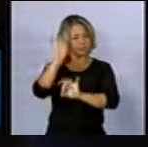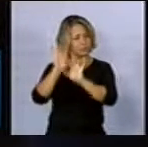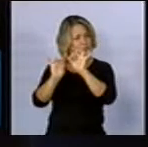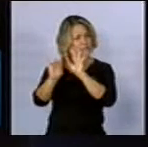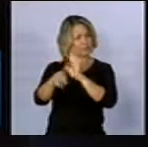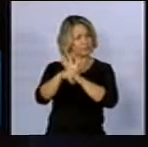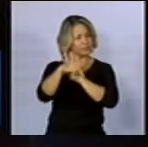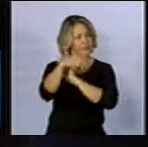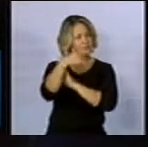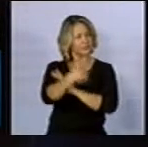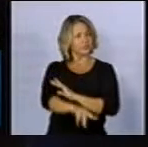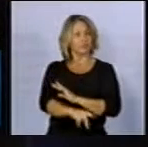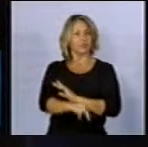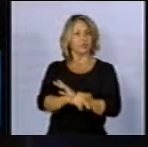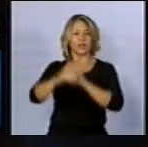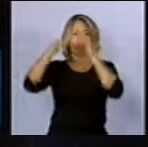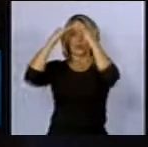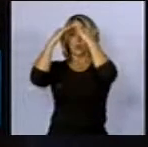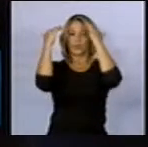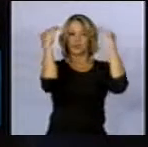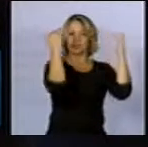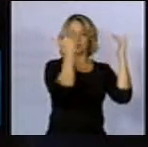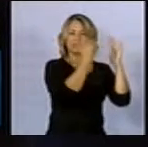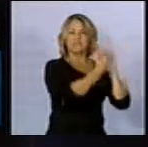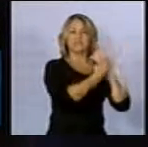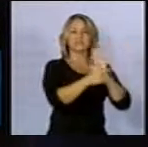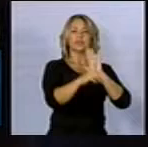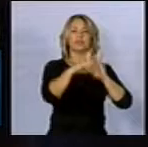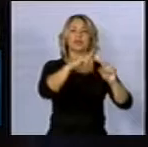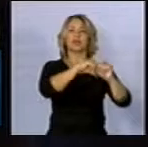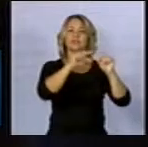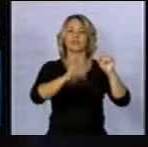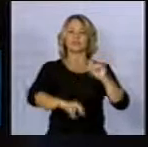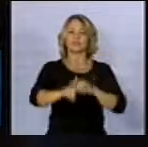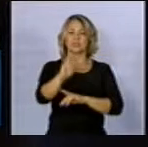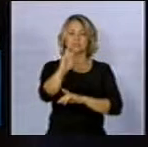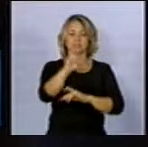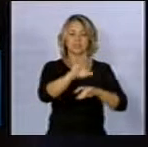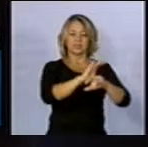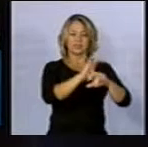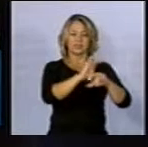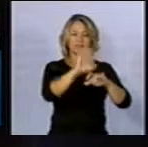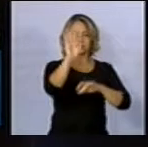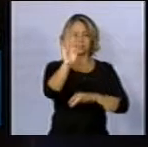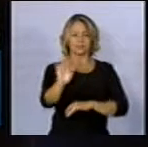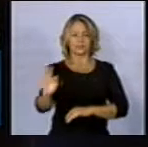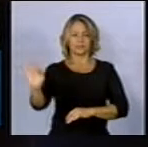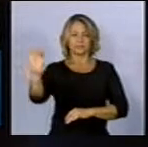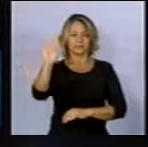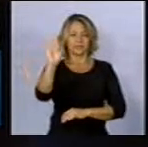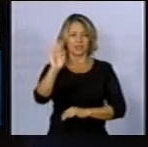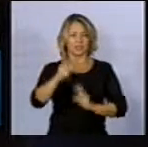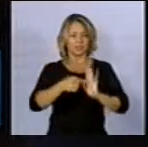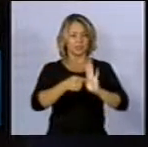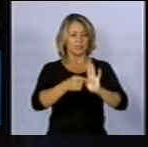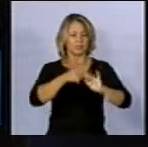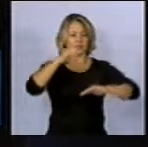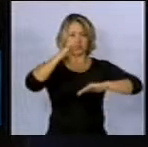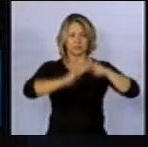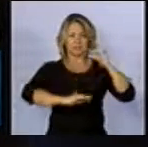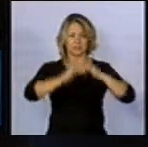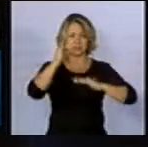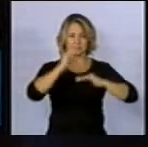atende o que determina o artigo 5º da Constituição Federal que atende a qualificação